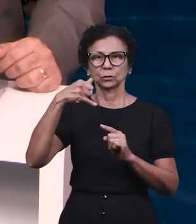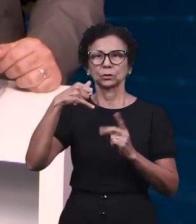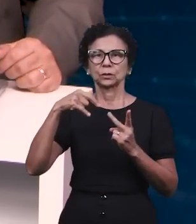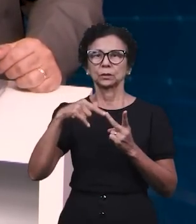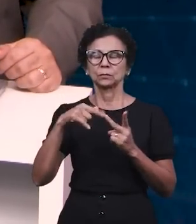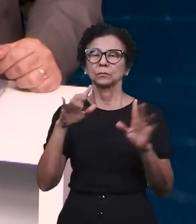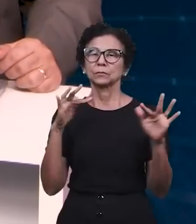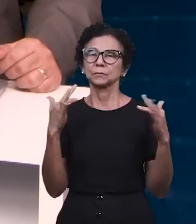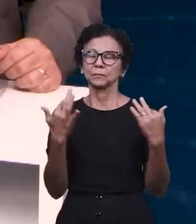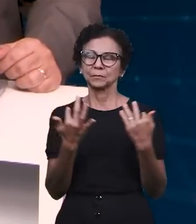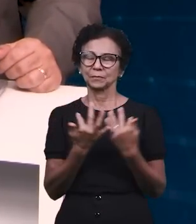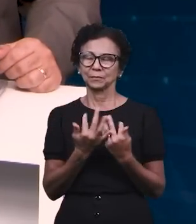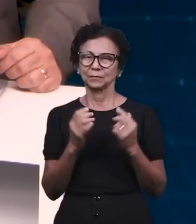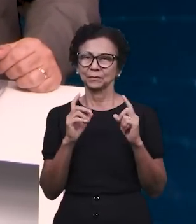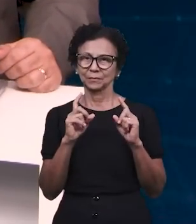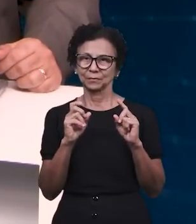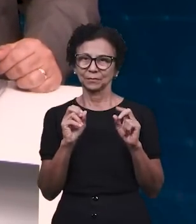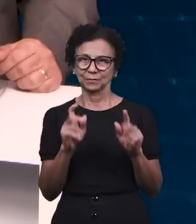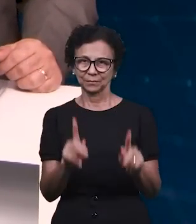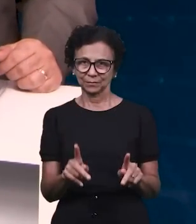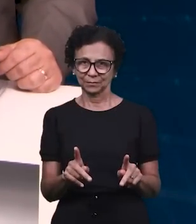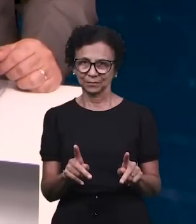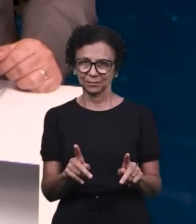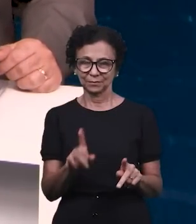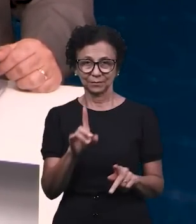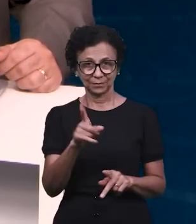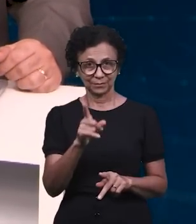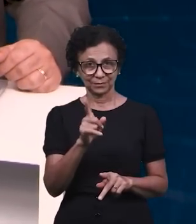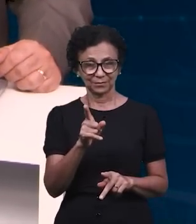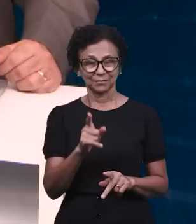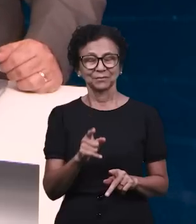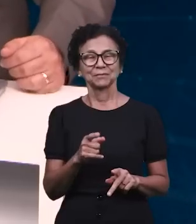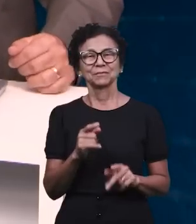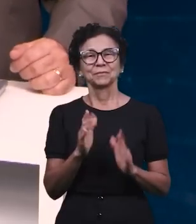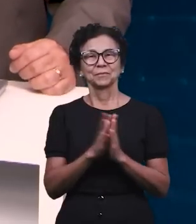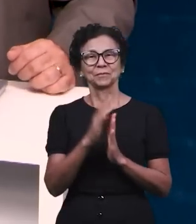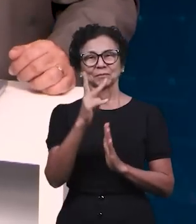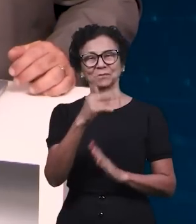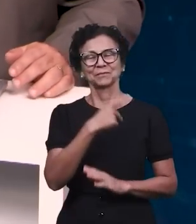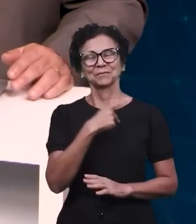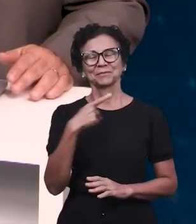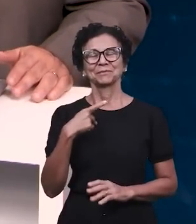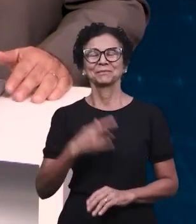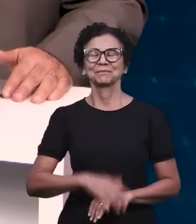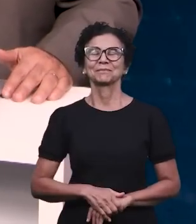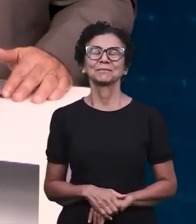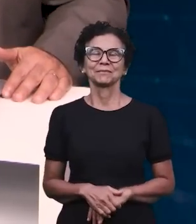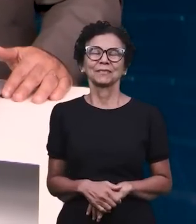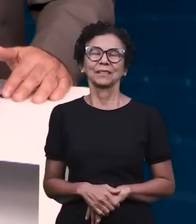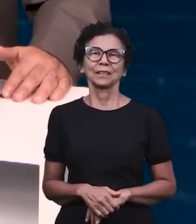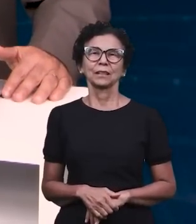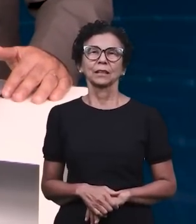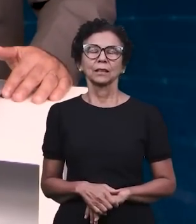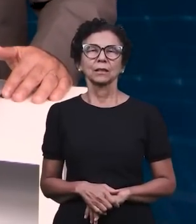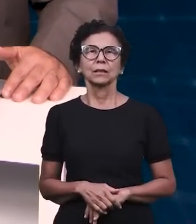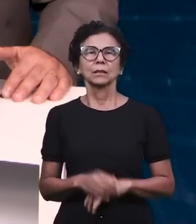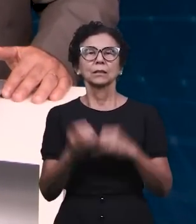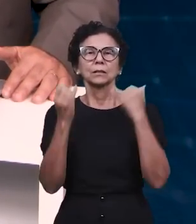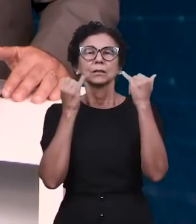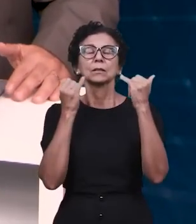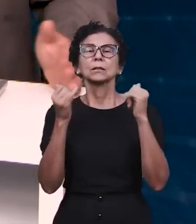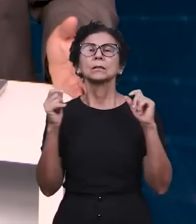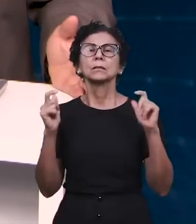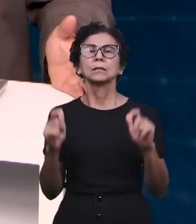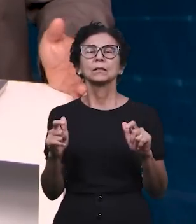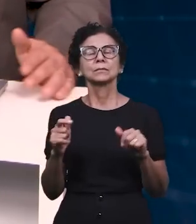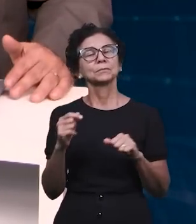seus familiares. Fica a lembrança aqui, ore pelo seu pastor. Bom, nós vamos agora começar conferindo as notícias da